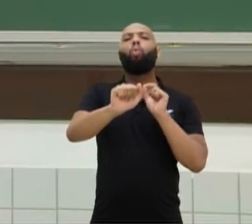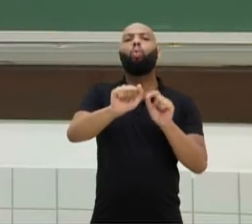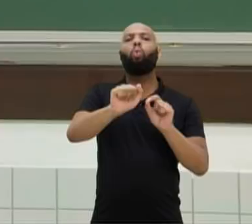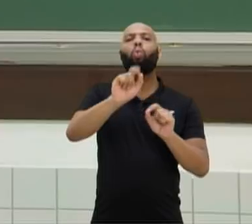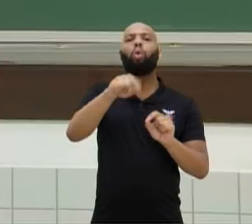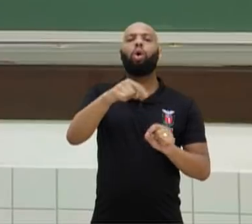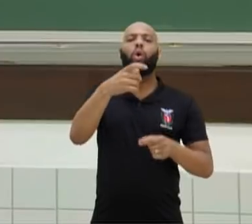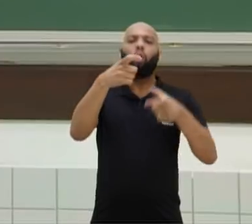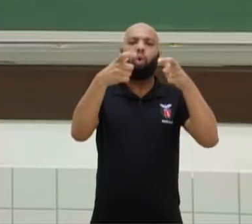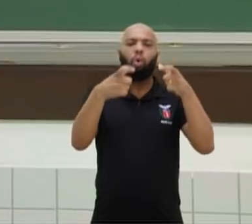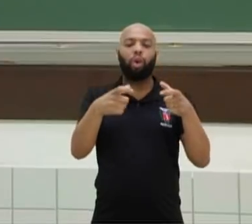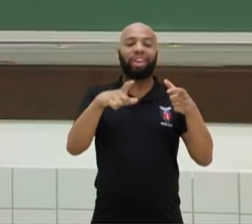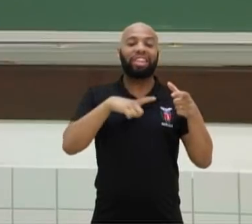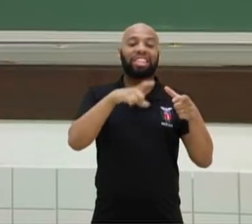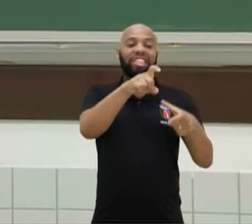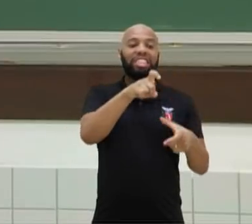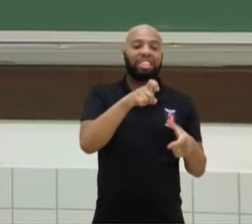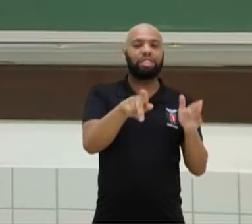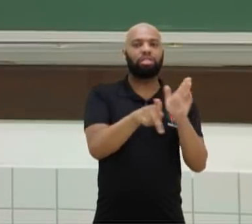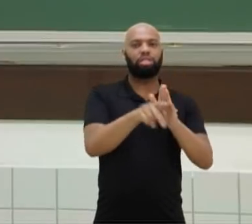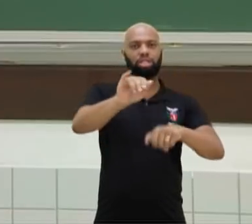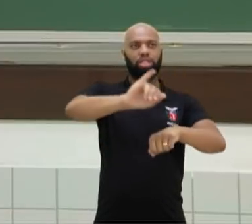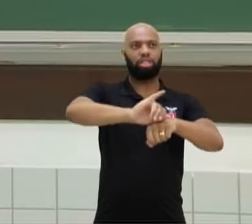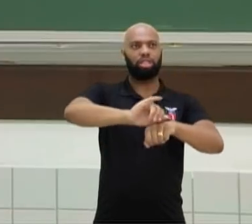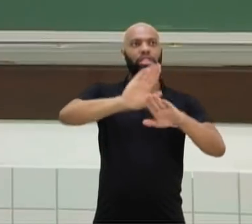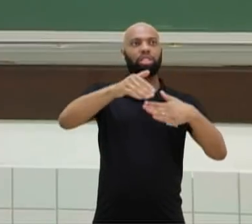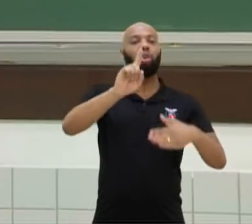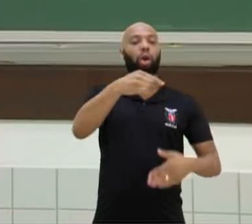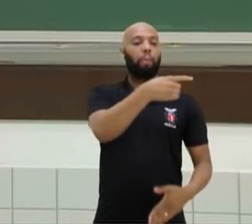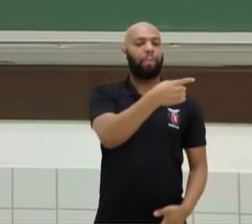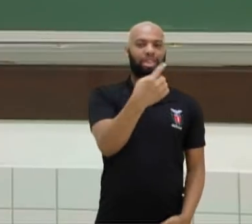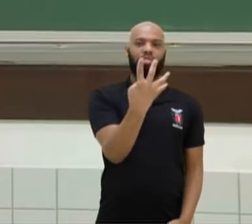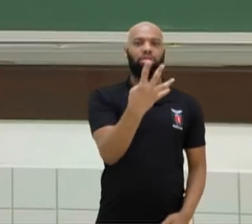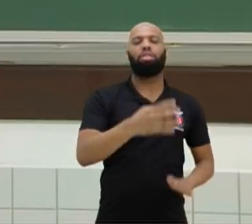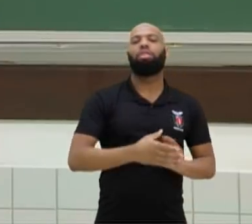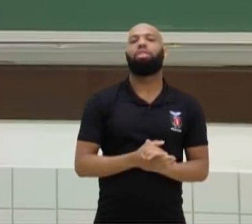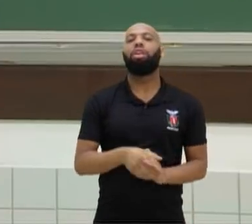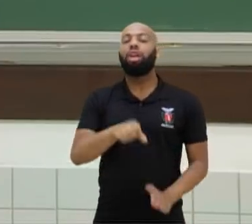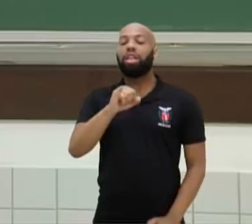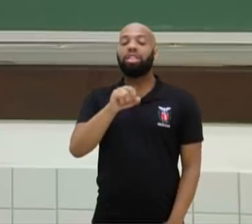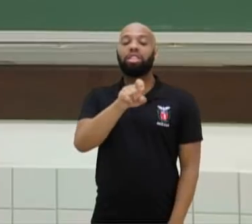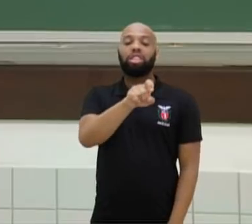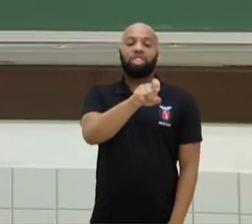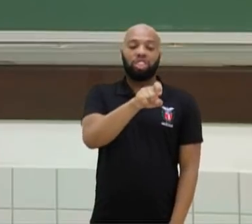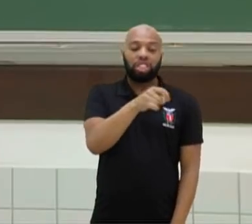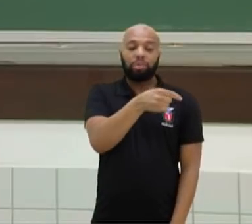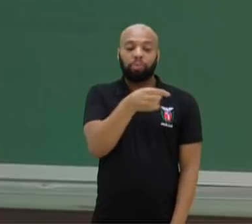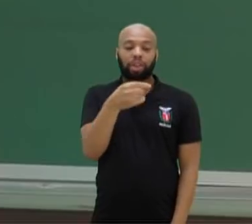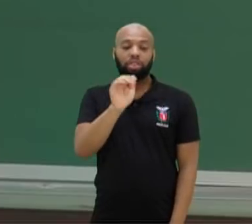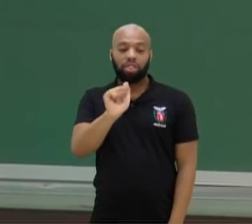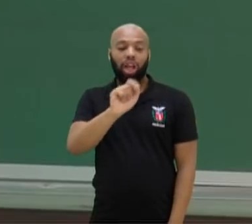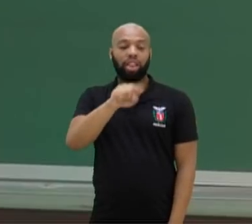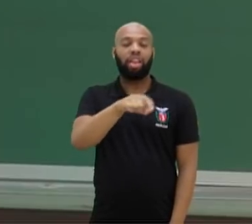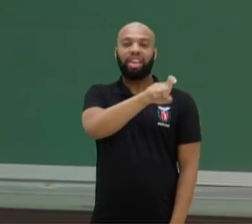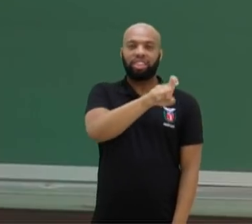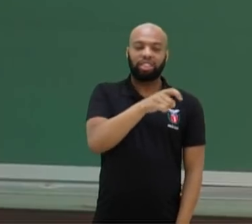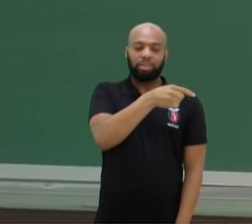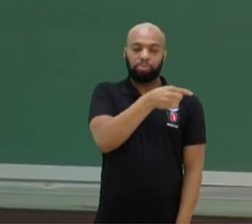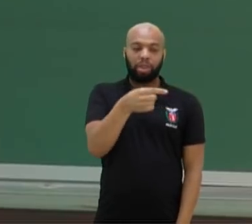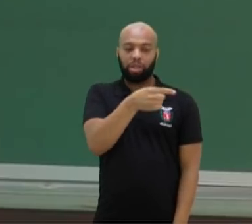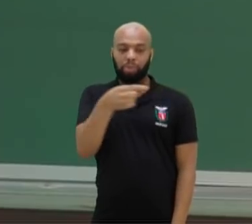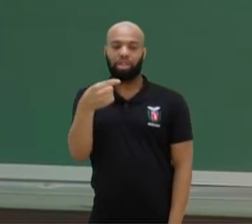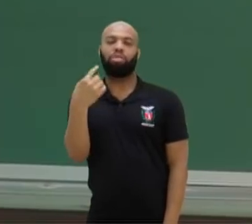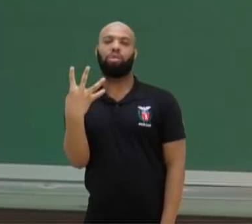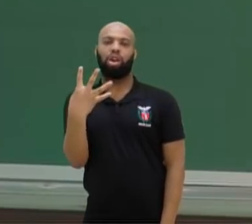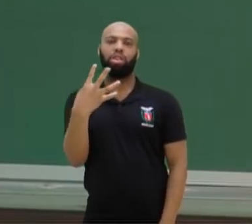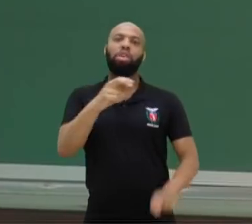coordenada x do centro, portanto, a coordenada negativo 4. Se é x menos a, é x menos 4,